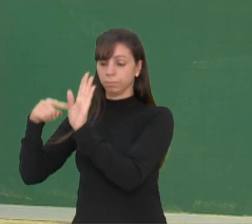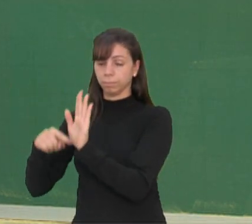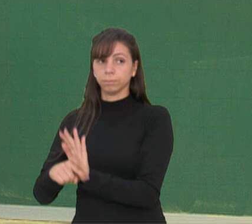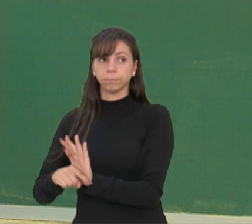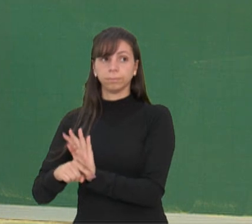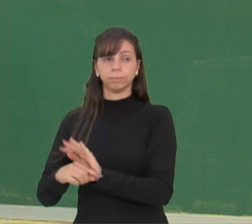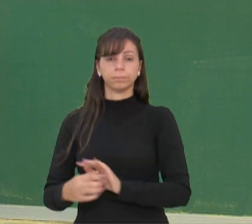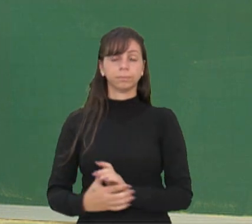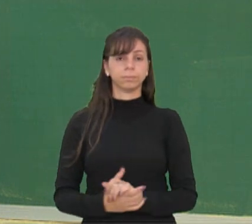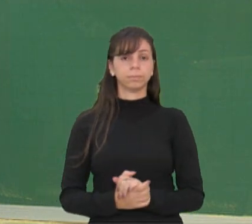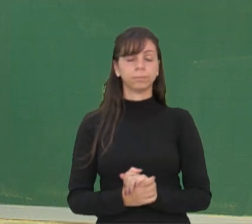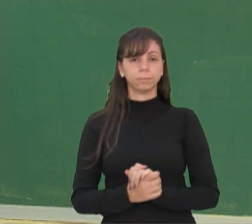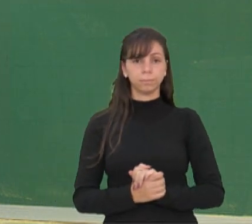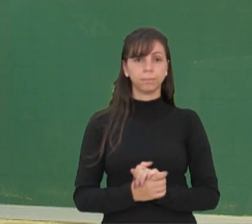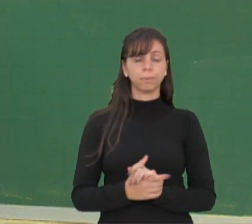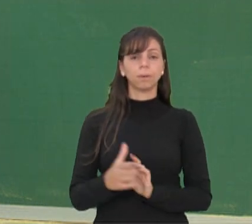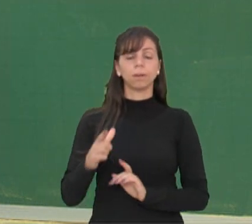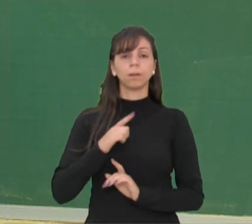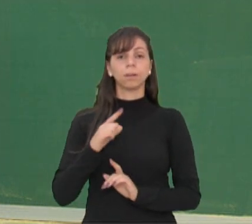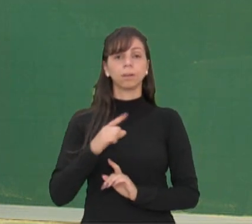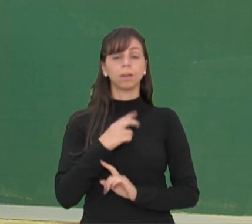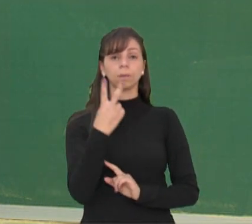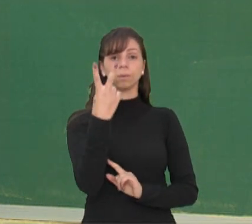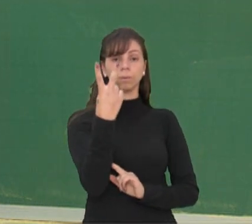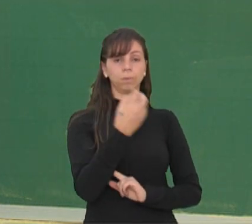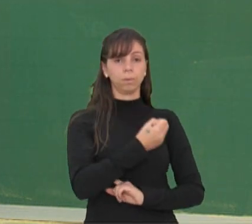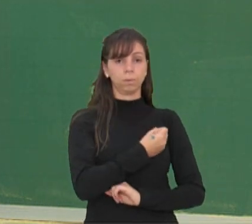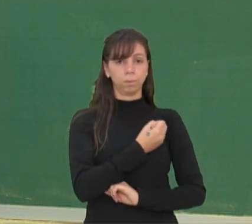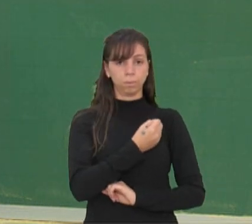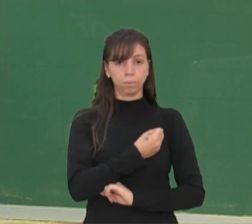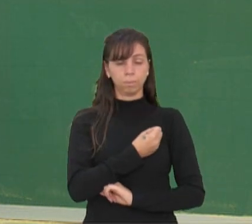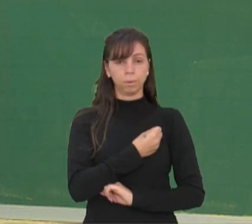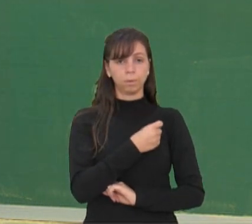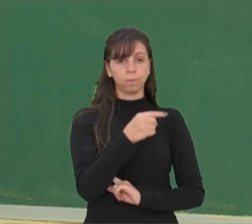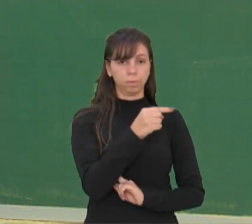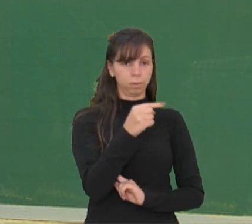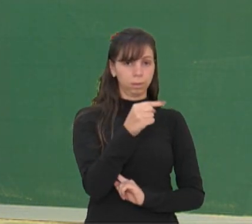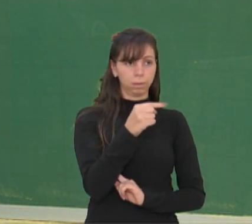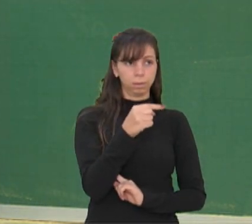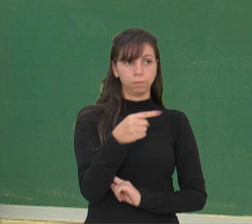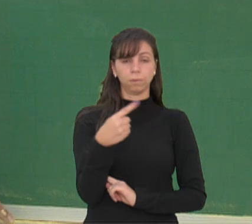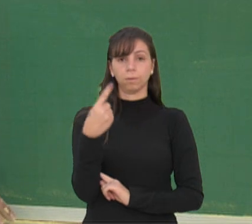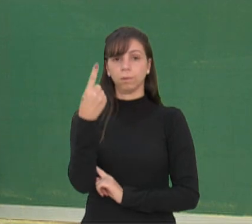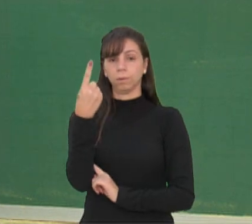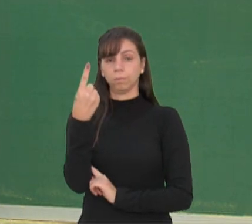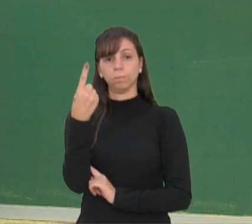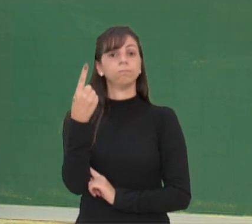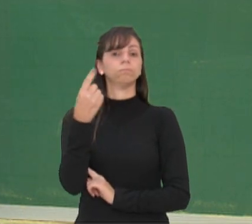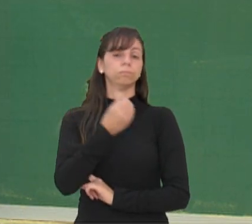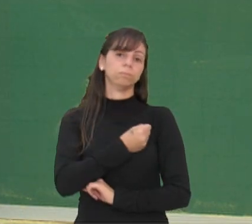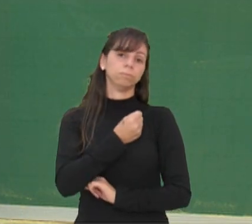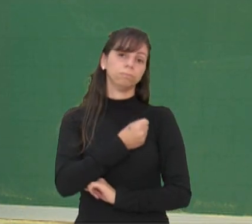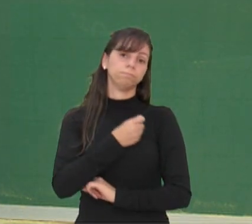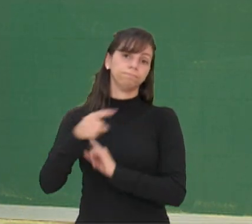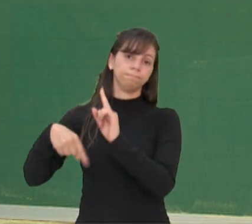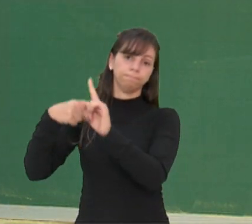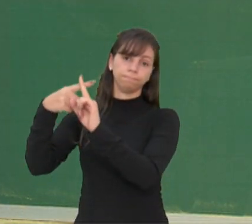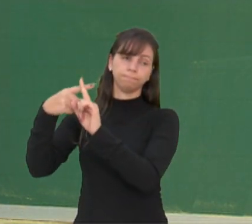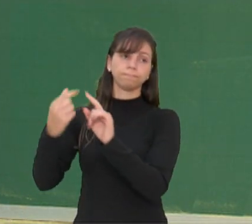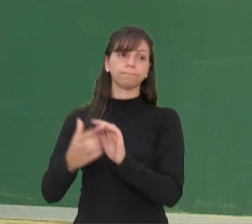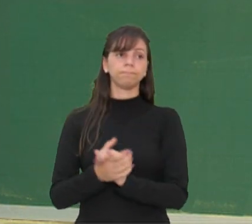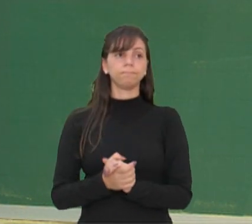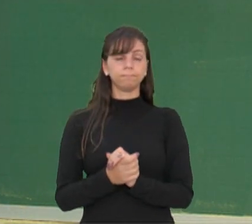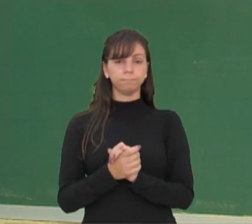com o seguinte, você tem dois números negativos e um número positivo. O que eu vou fazer? Eu vou somar os dois números que